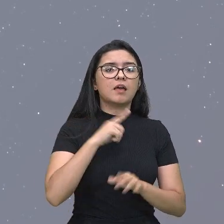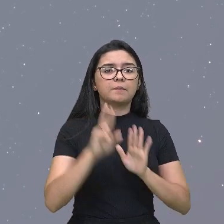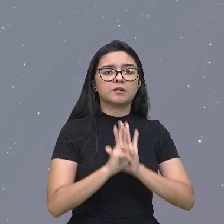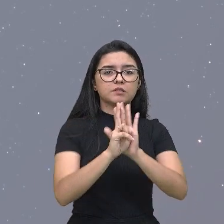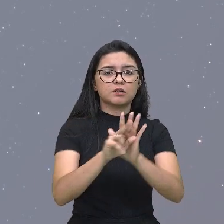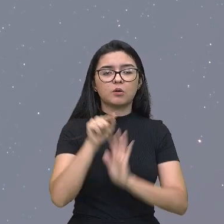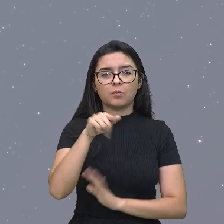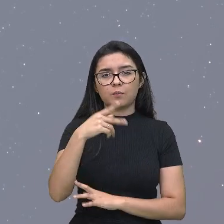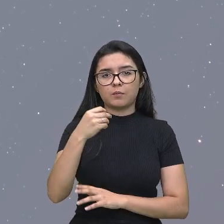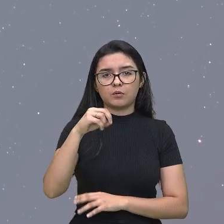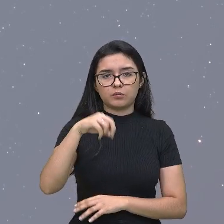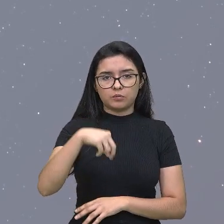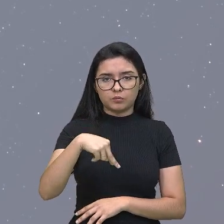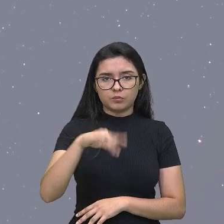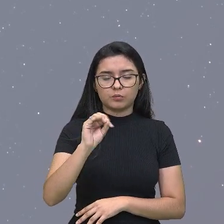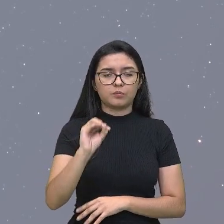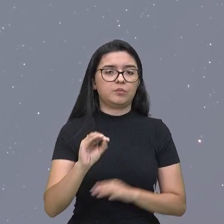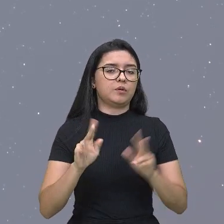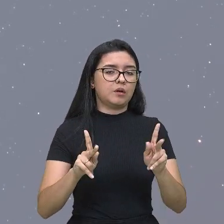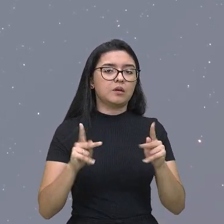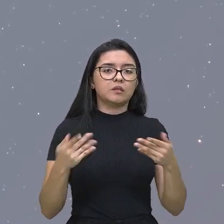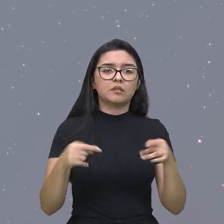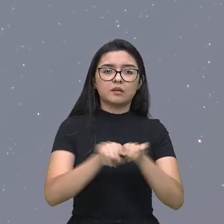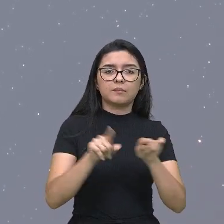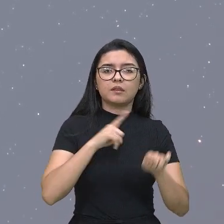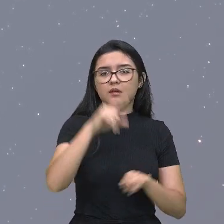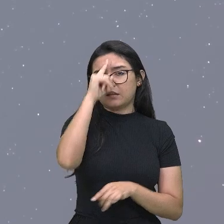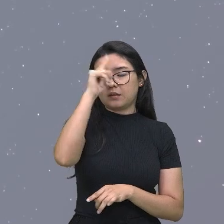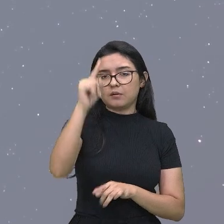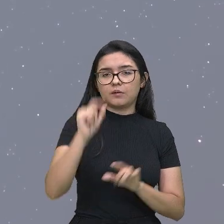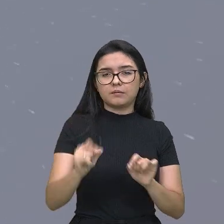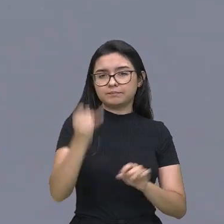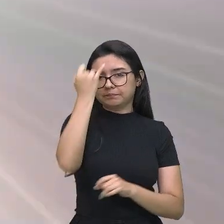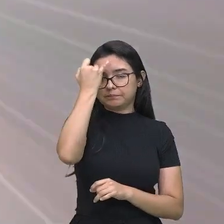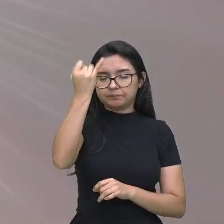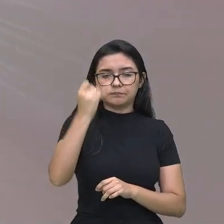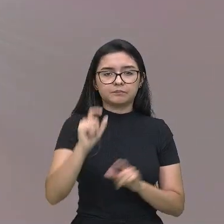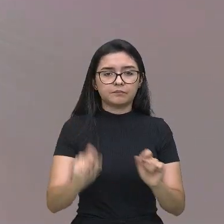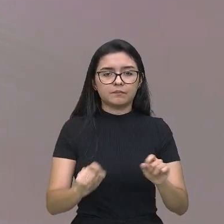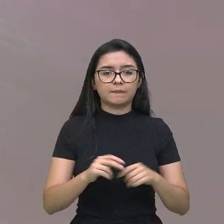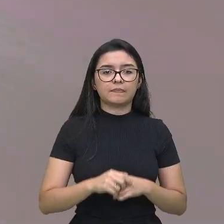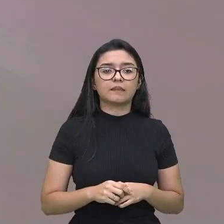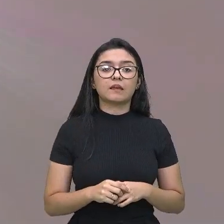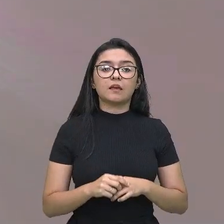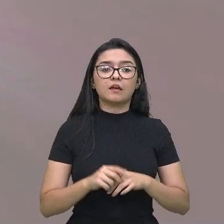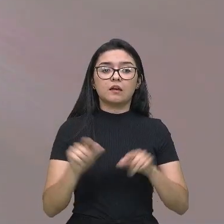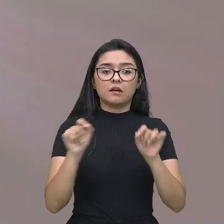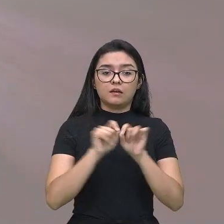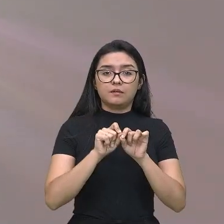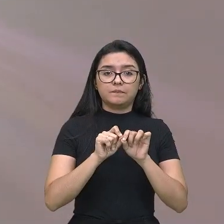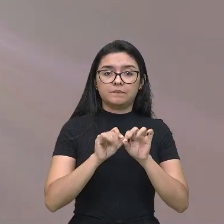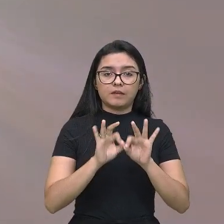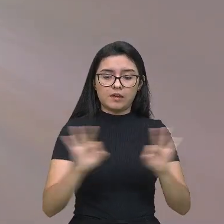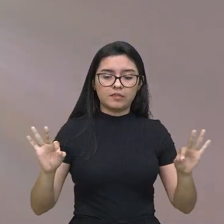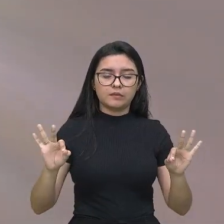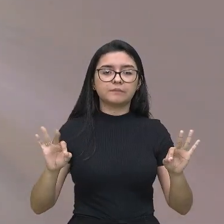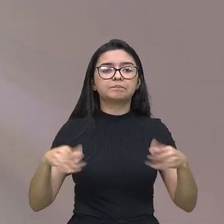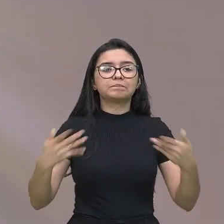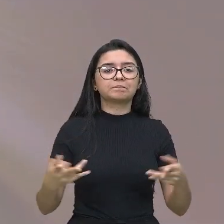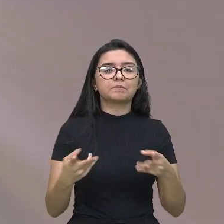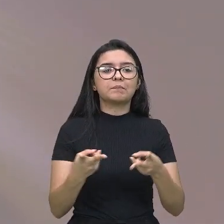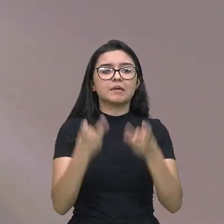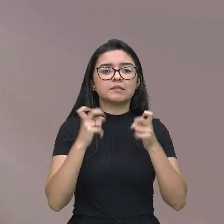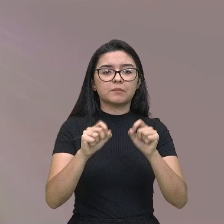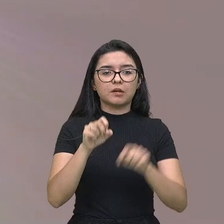ponto, tudo bem? E aí tem também, pessoal, a ideia de reta. Vejam só,